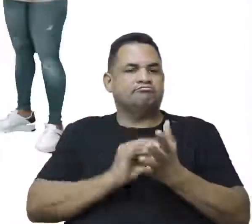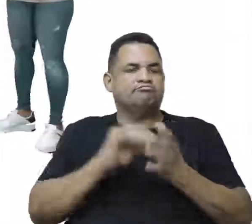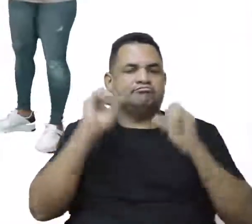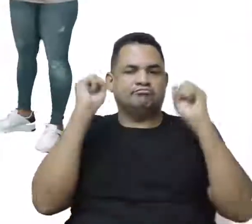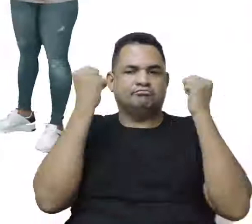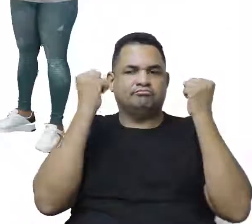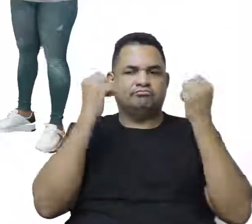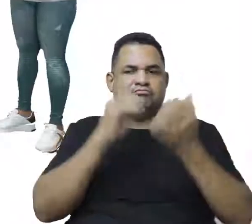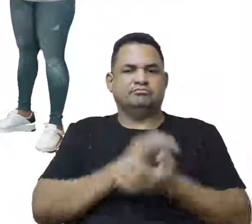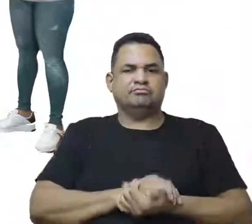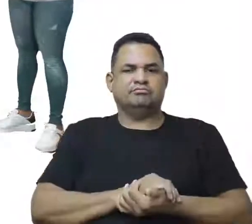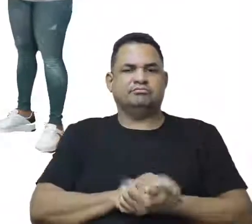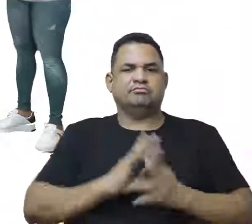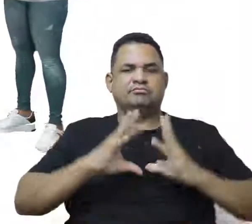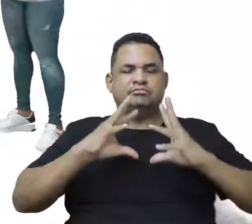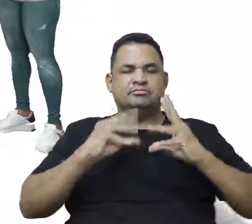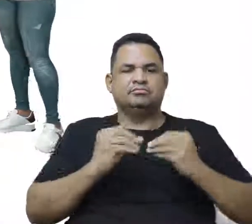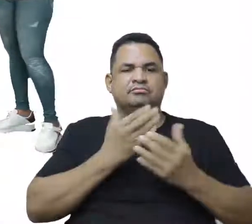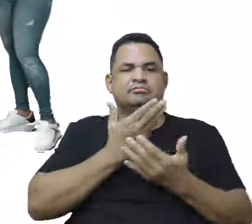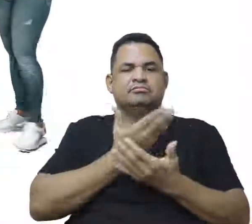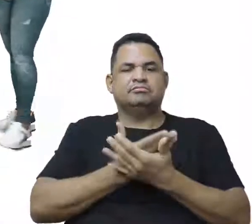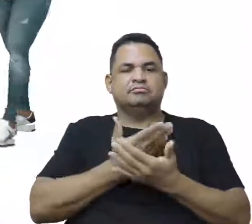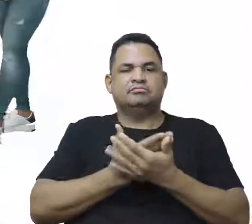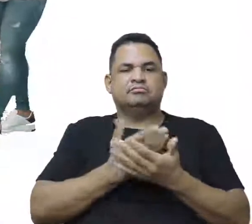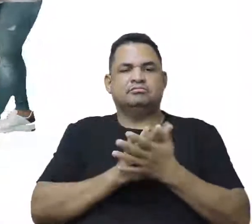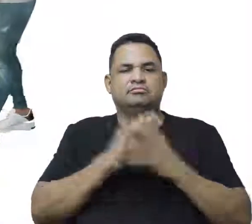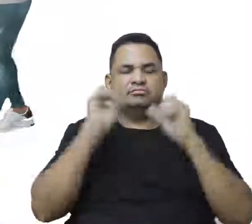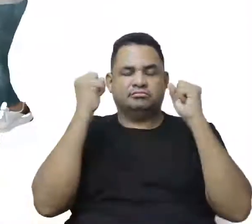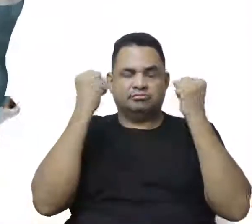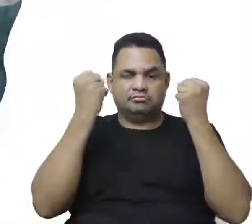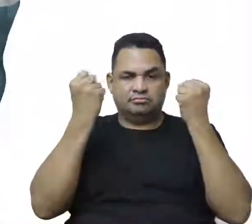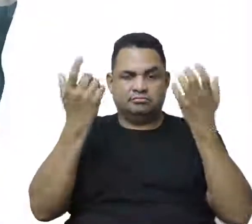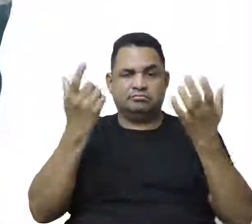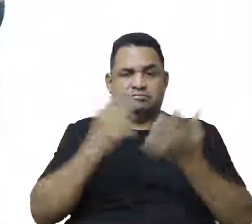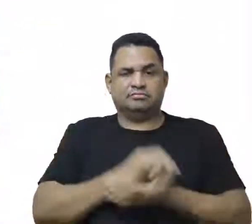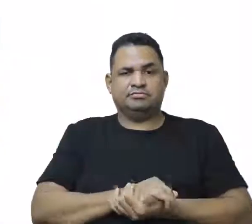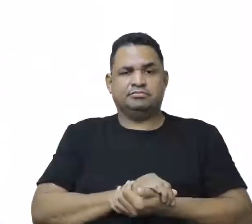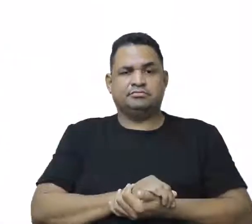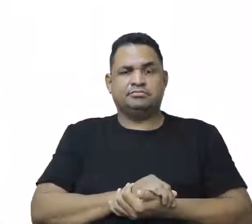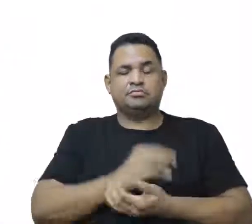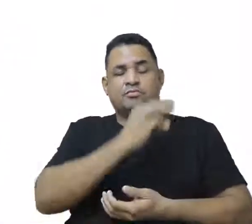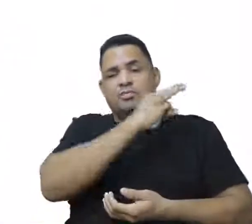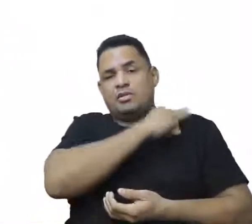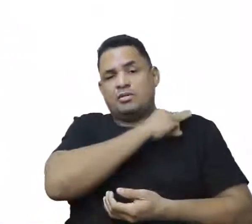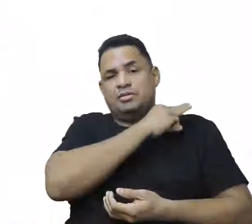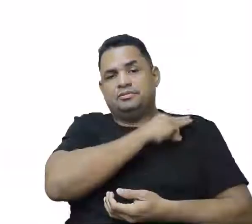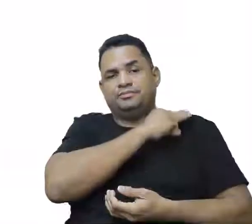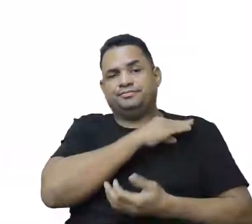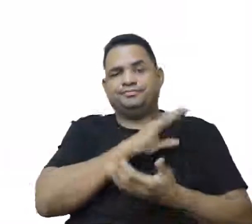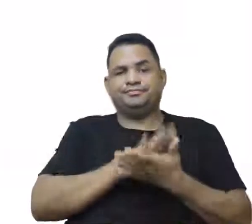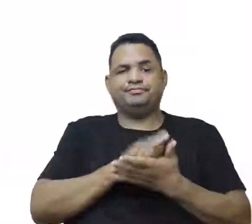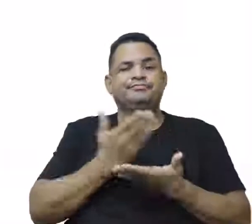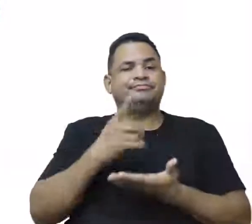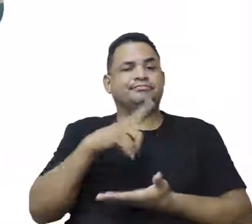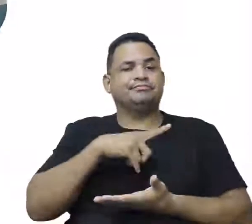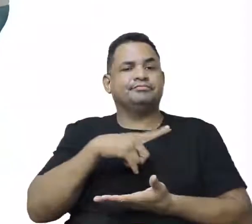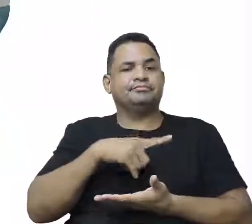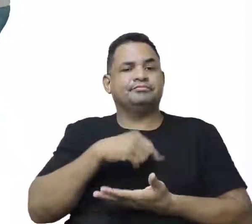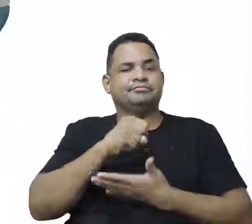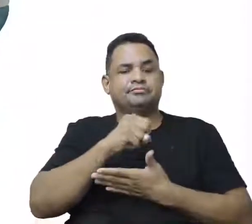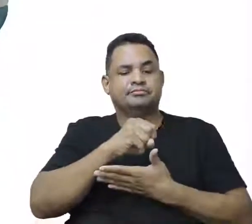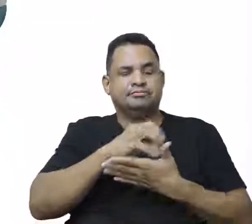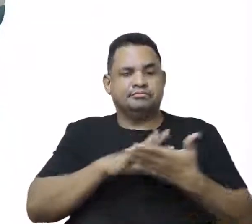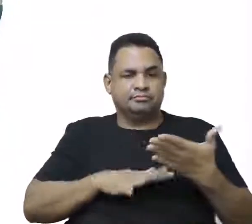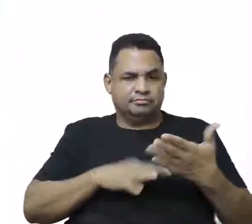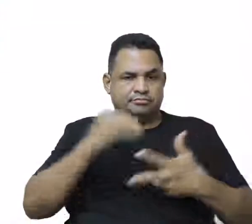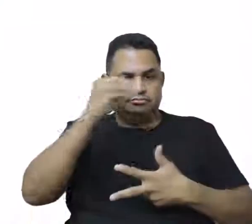para vocês que todas as aulas de Educação Física do terceiro ano, a gente vai ter uma questão do